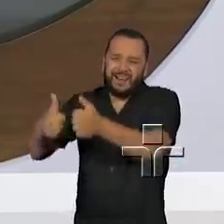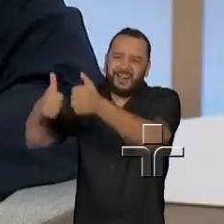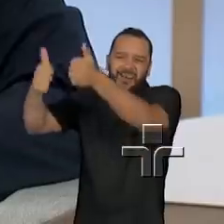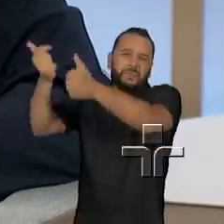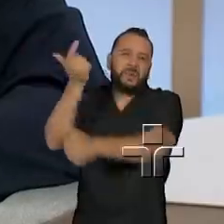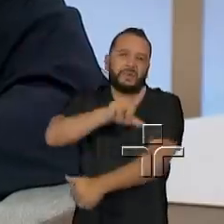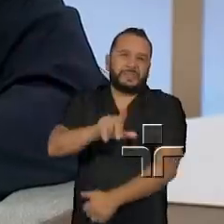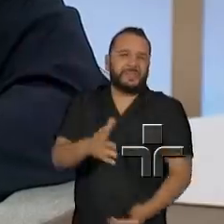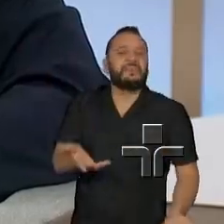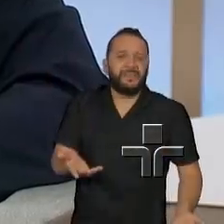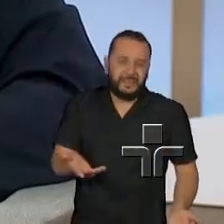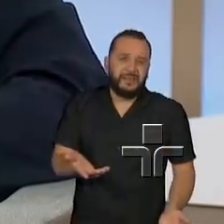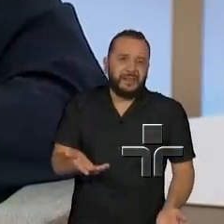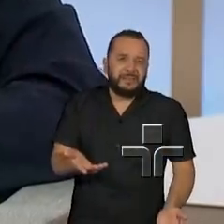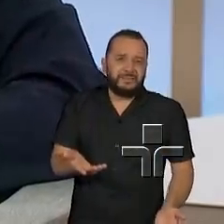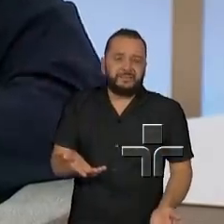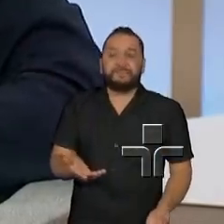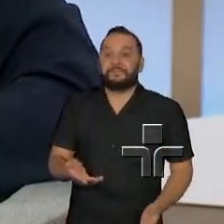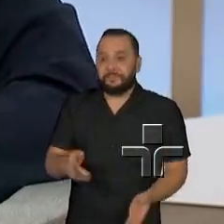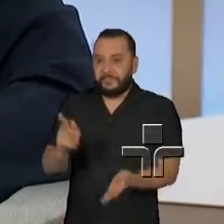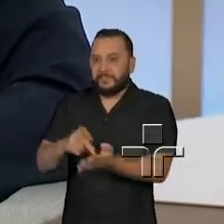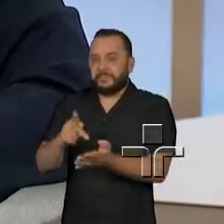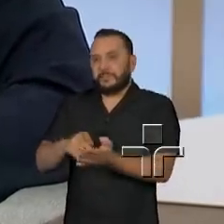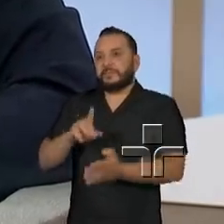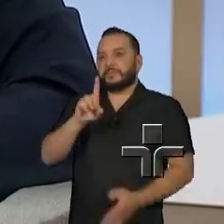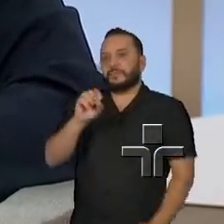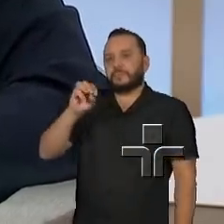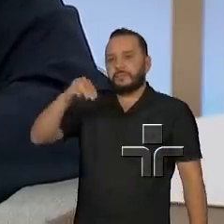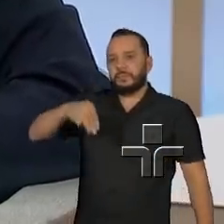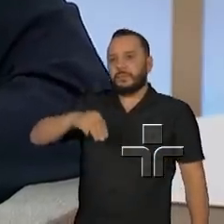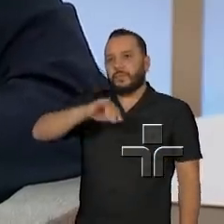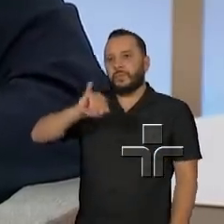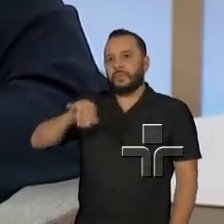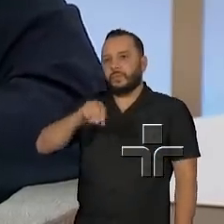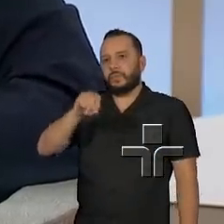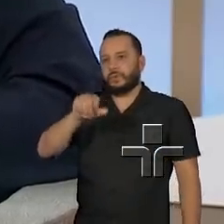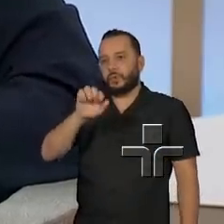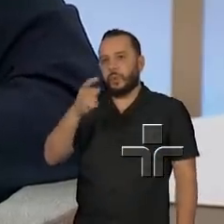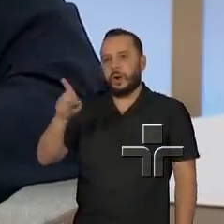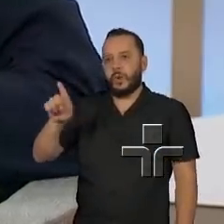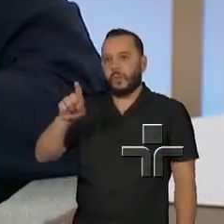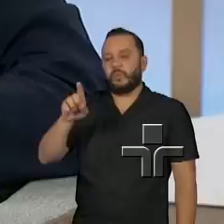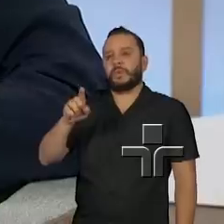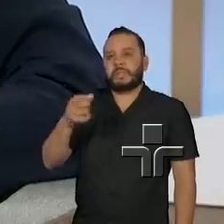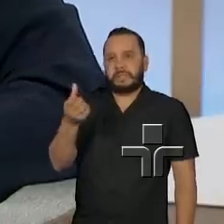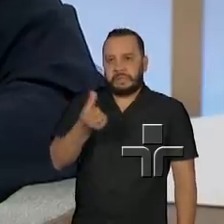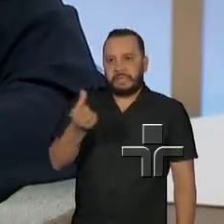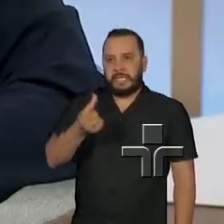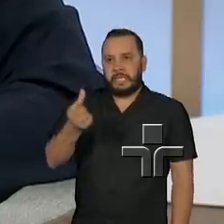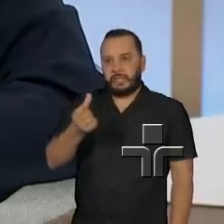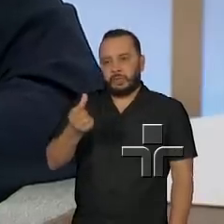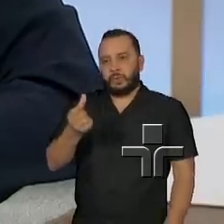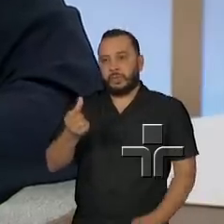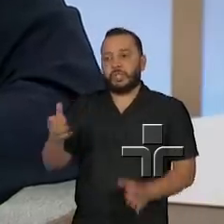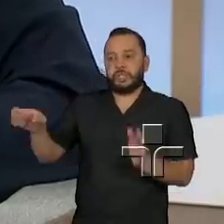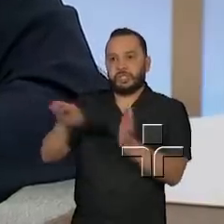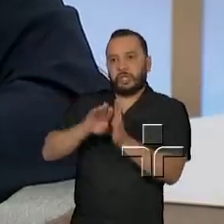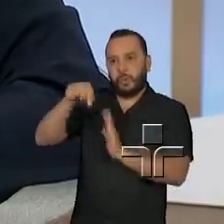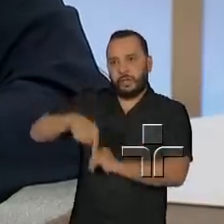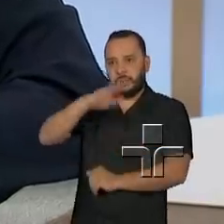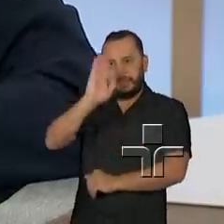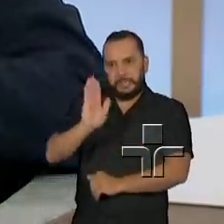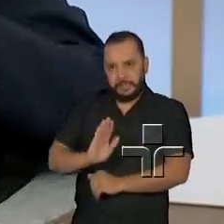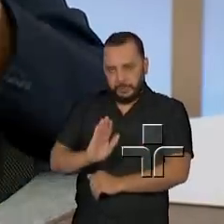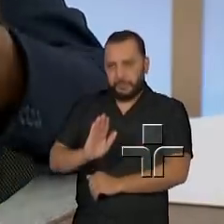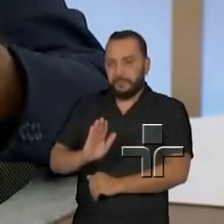questões? Daniela, desde que Dom João VI chegou aqui, a gente experimentou duas situações diferentes. Uma situação em que havia